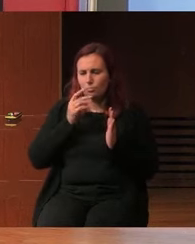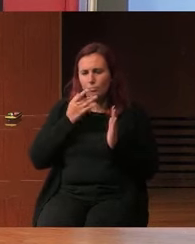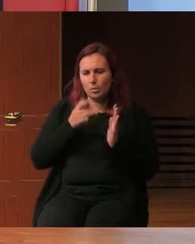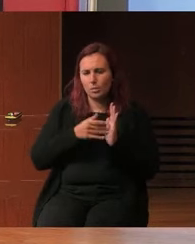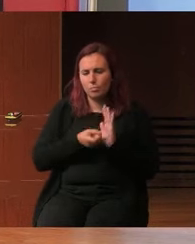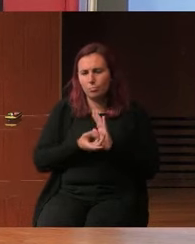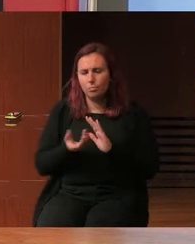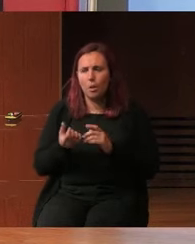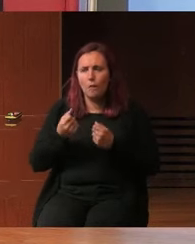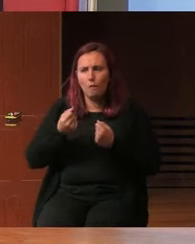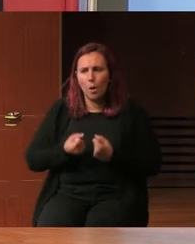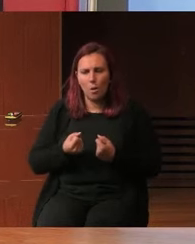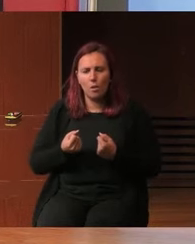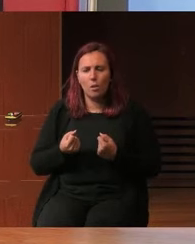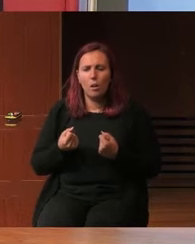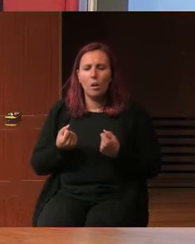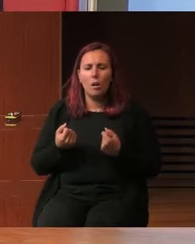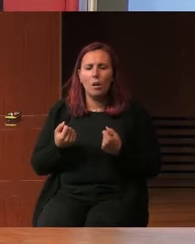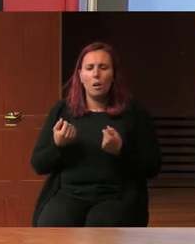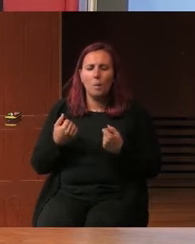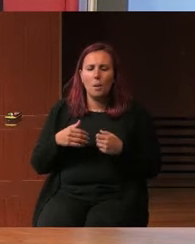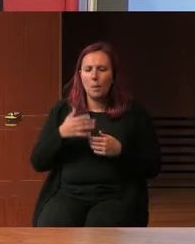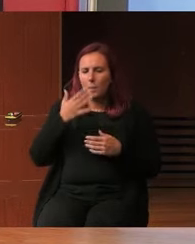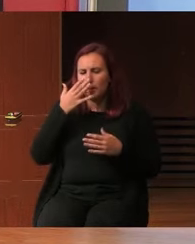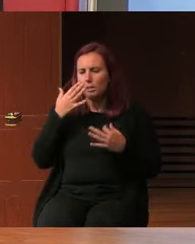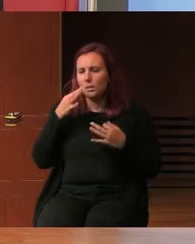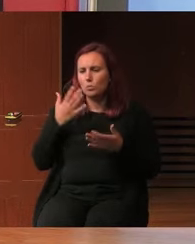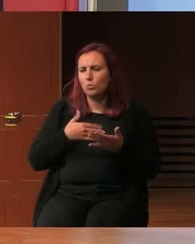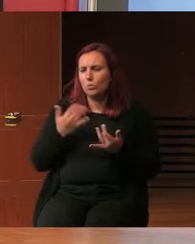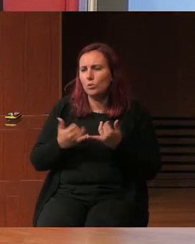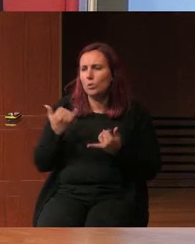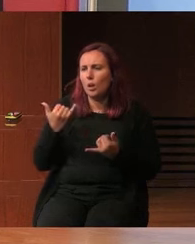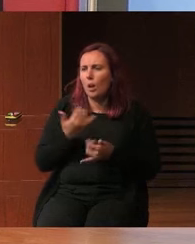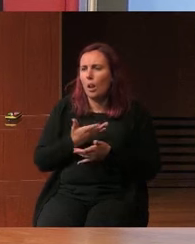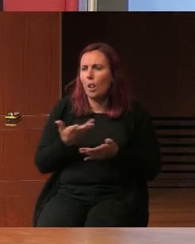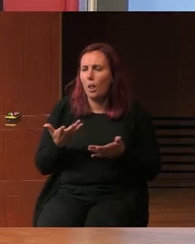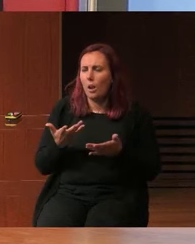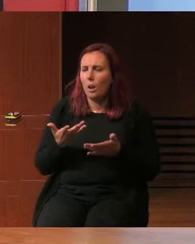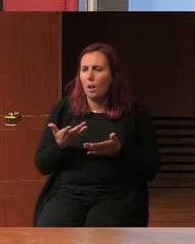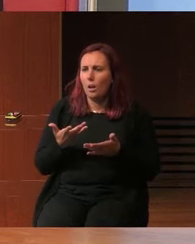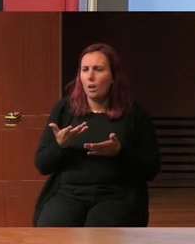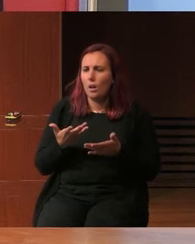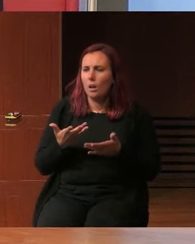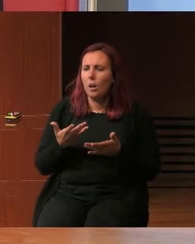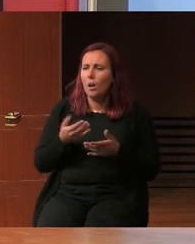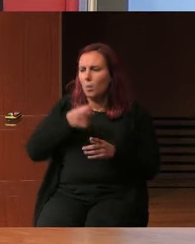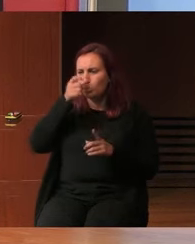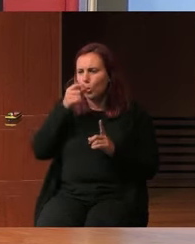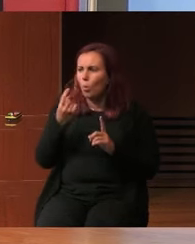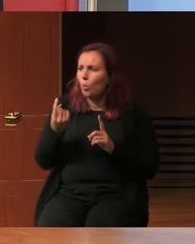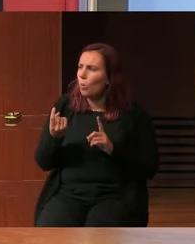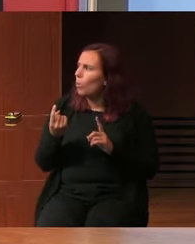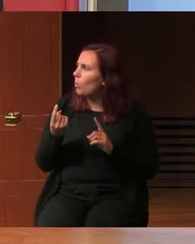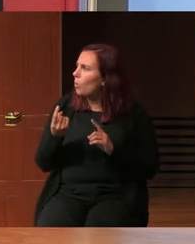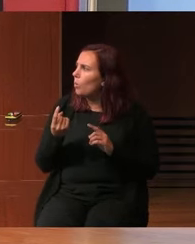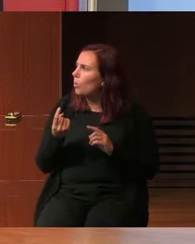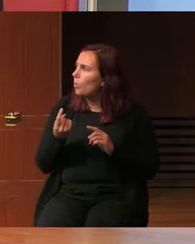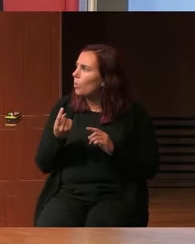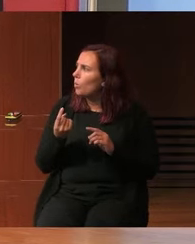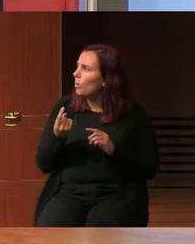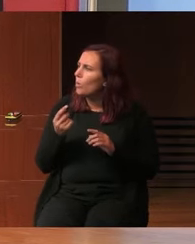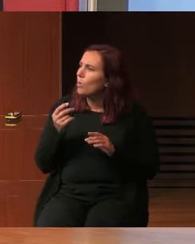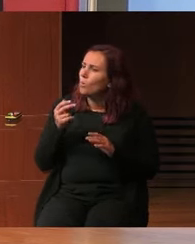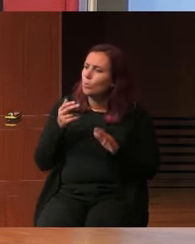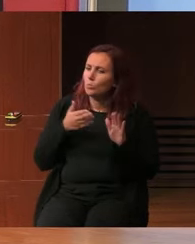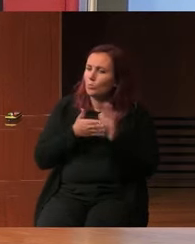componente forte, embora não dominante, digamos assim, de estudos literários digitais. Aliás, há aqui pelo menos uma pessoa que